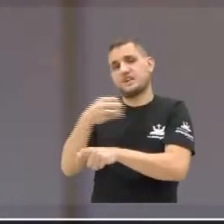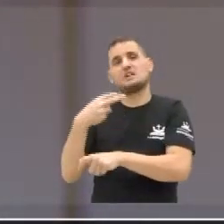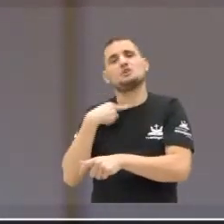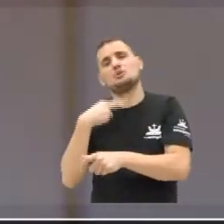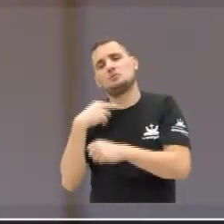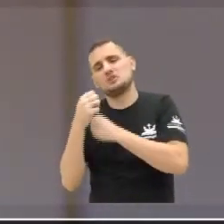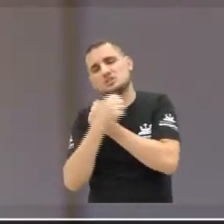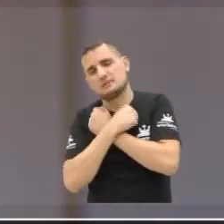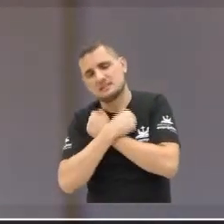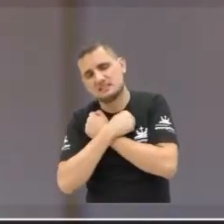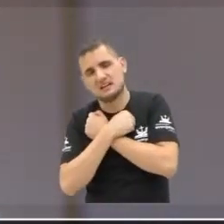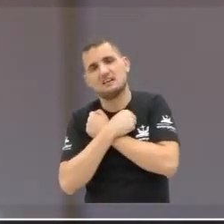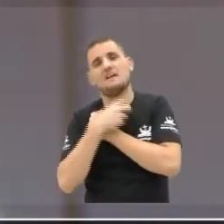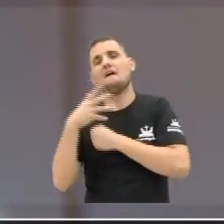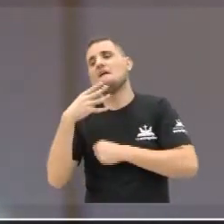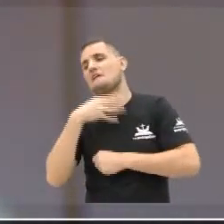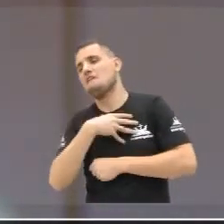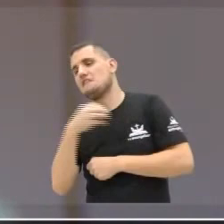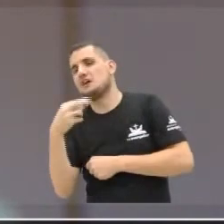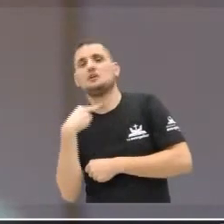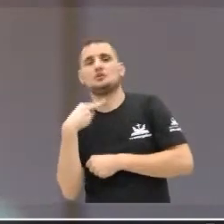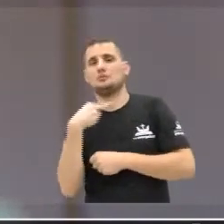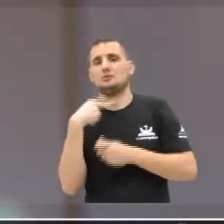nem visitar.